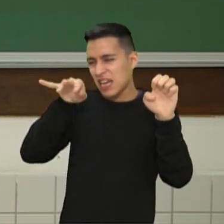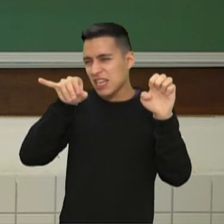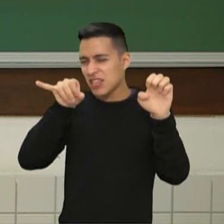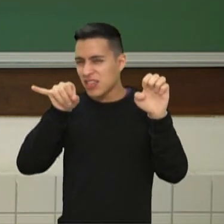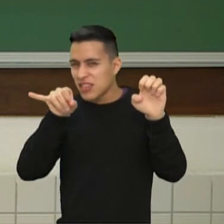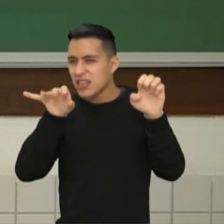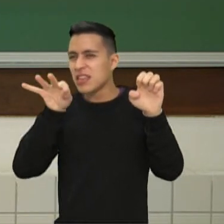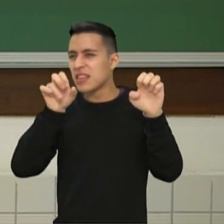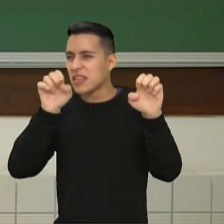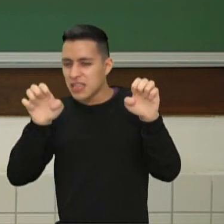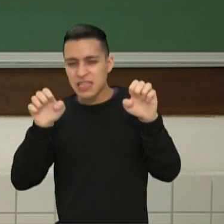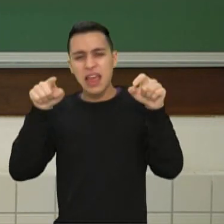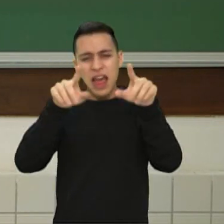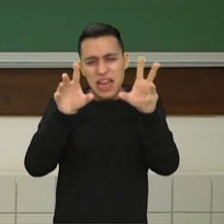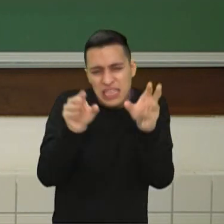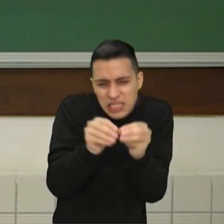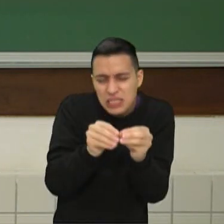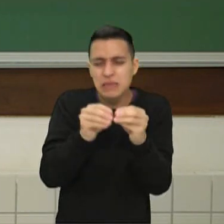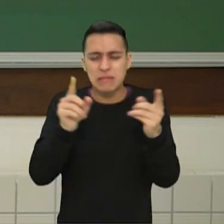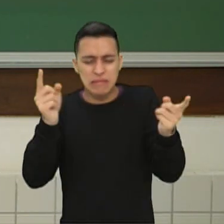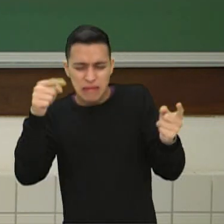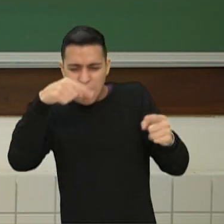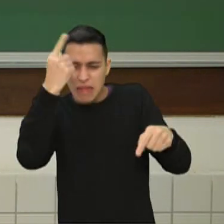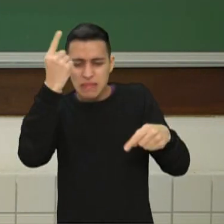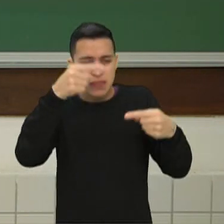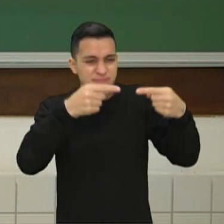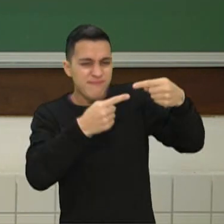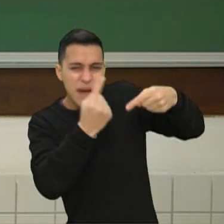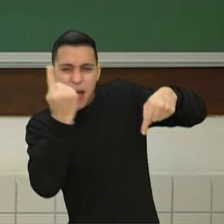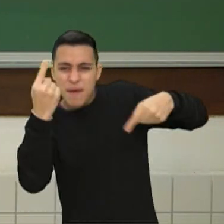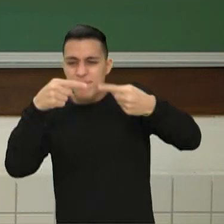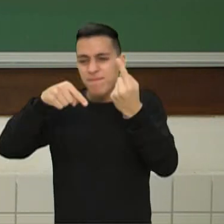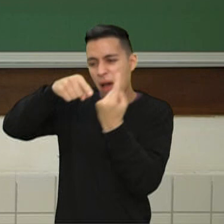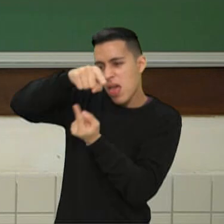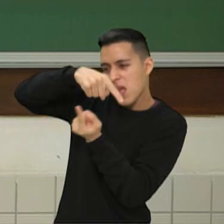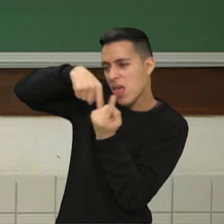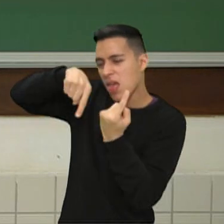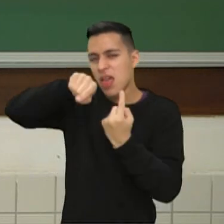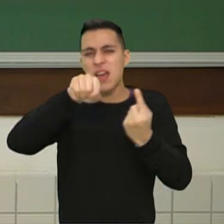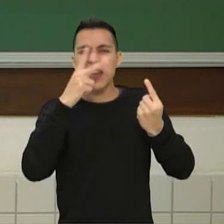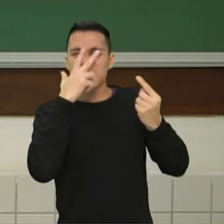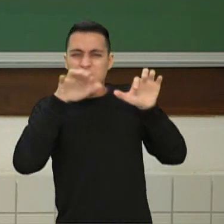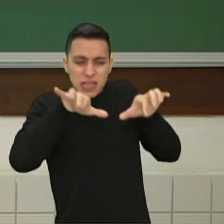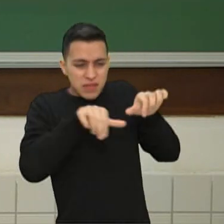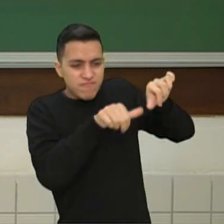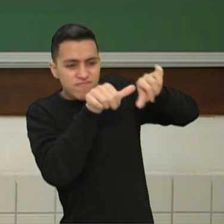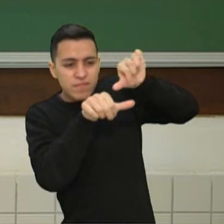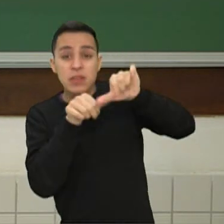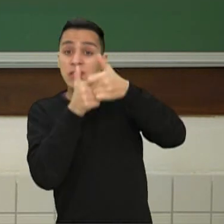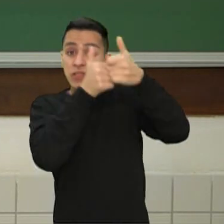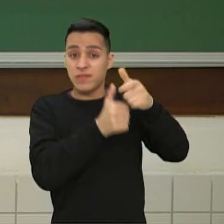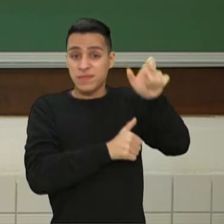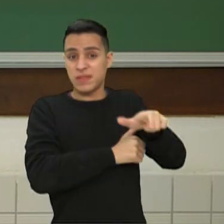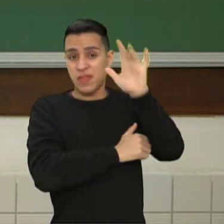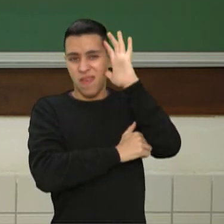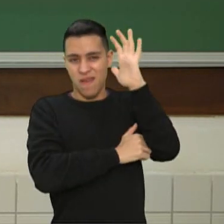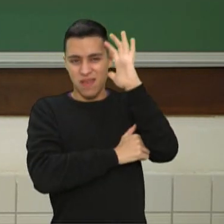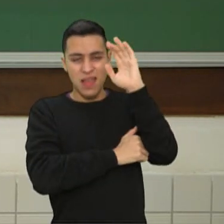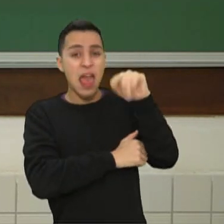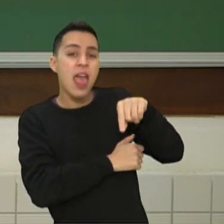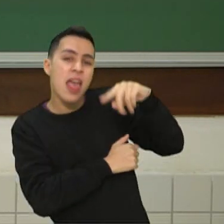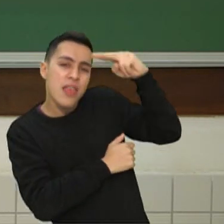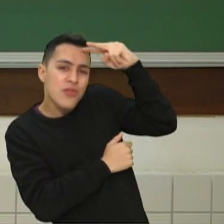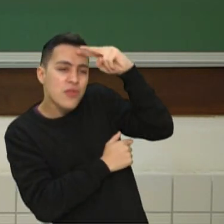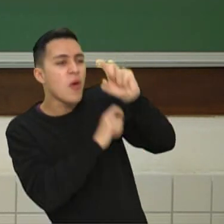uma síntese, que é uma nova tese, e assim vai movendo a história, segundo ele, tá? E é uma história que